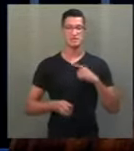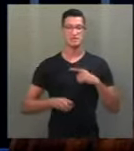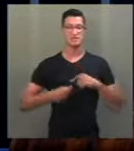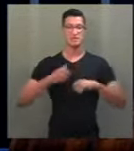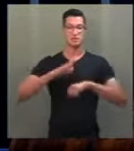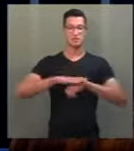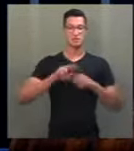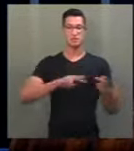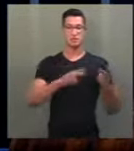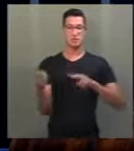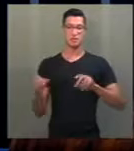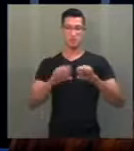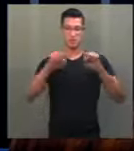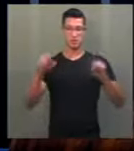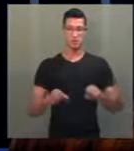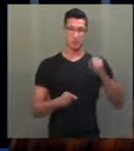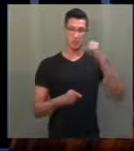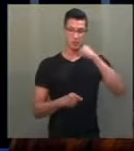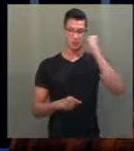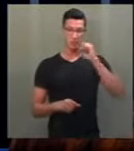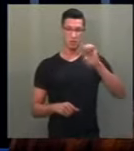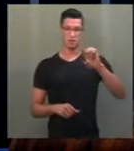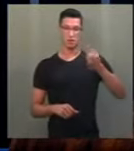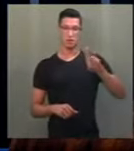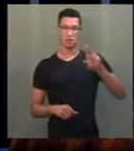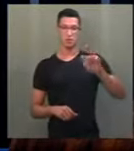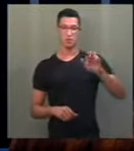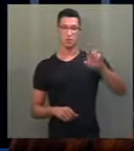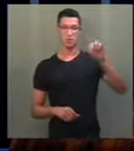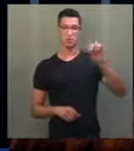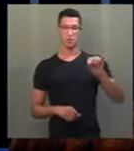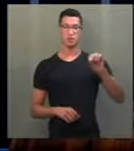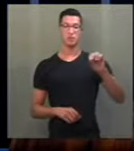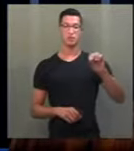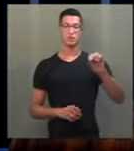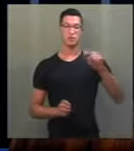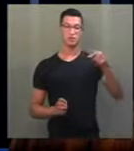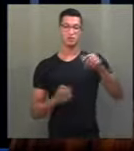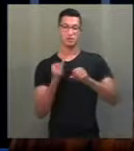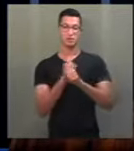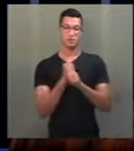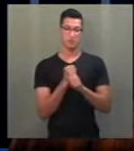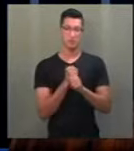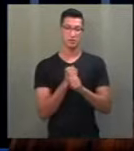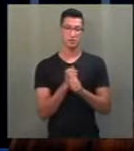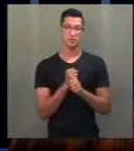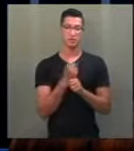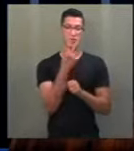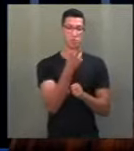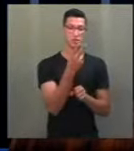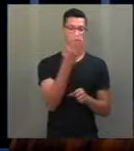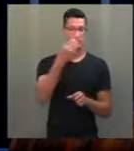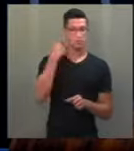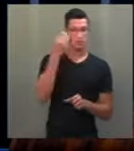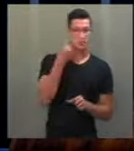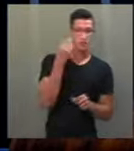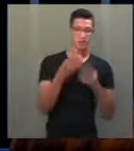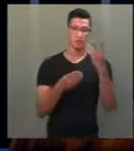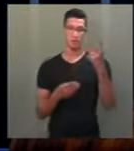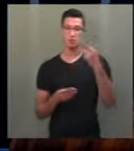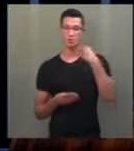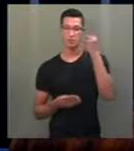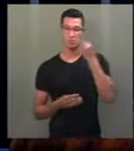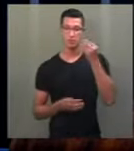a transição do sistema, senador Eduardo Marcelo Castro, de 7 anos, 2 de experiência,